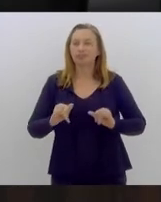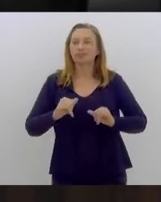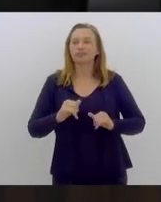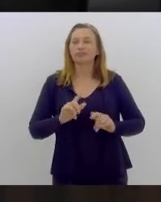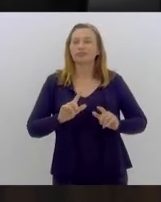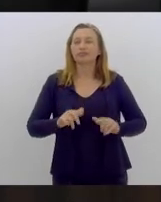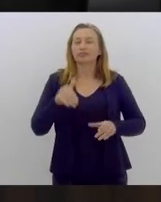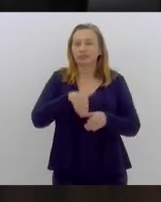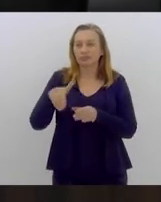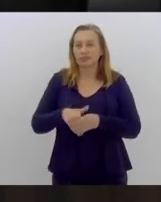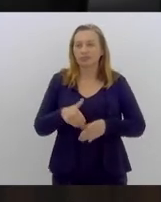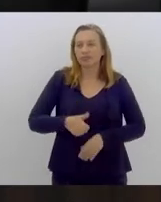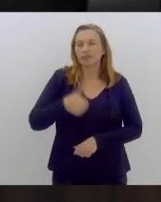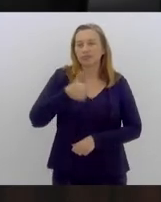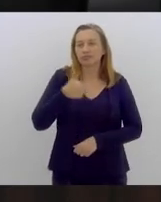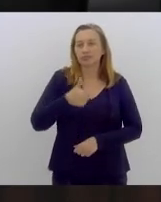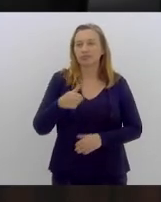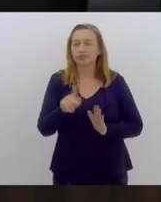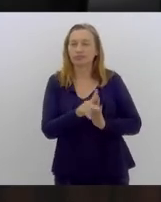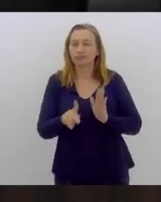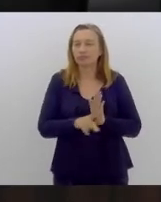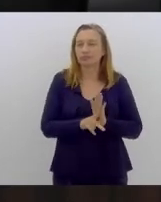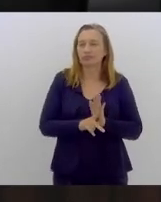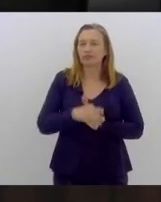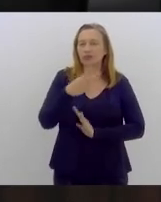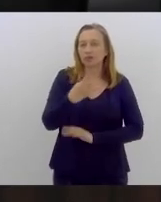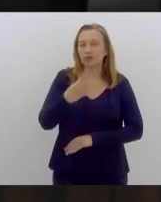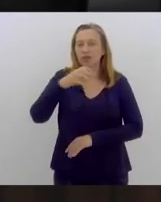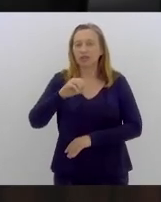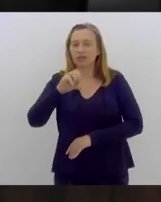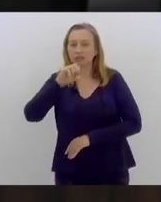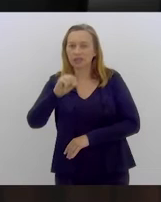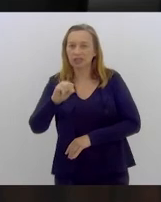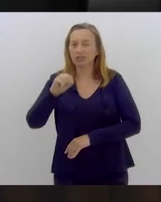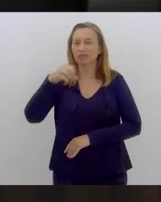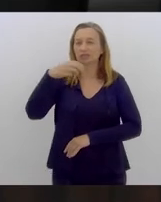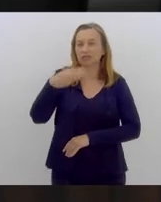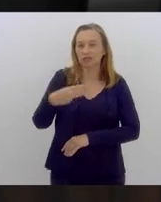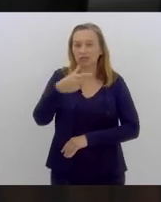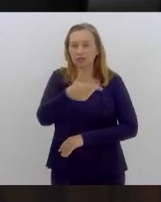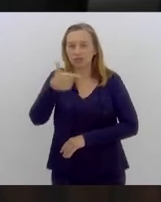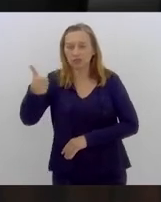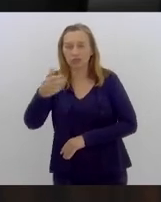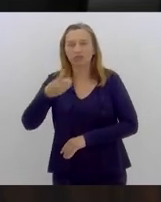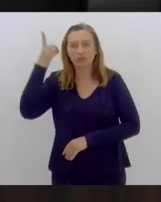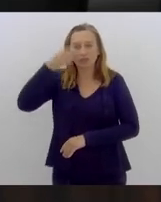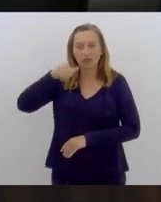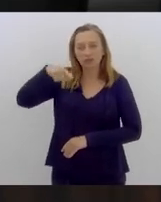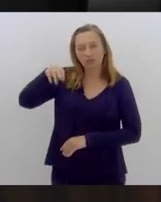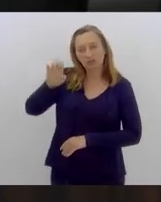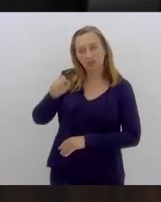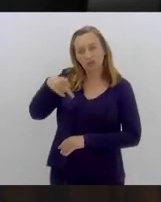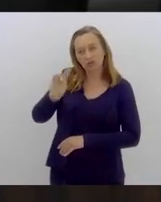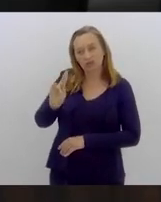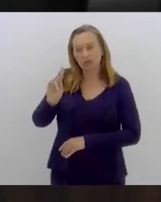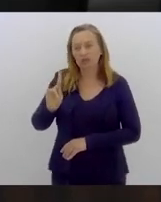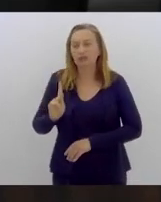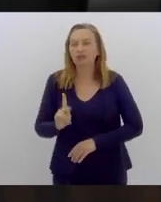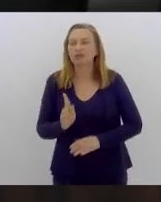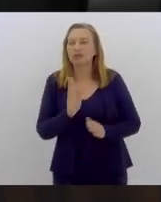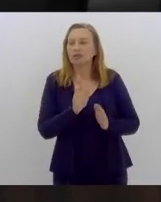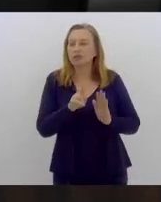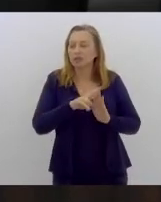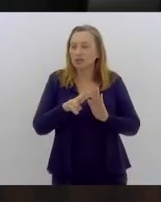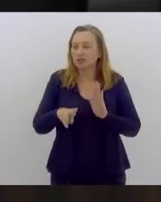em votação, em discussão única, projeto de lei 4003 de 21, de autoria do deputado Alexandre Knoploch, que dispõe sobre as normas